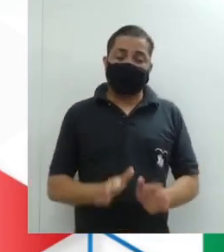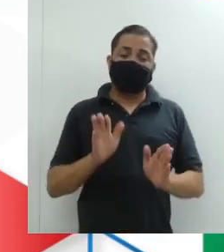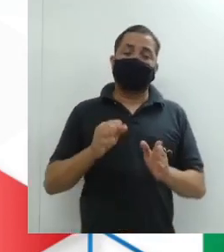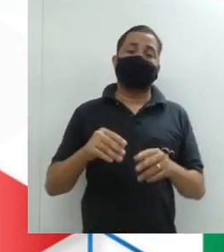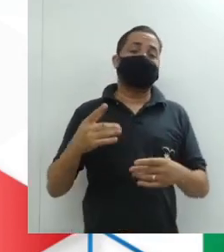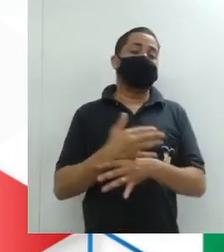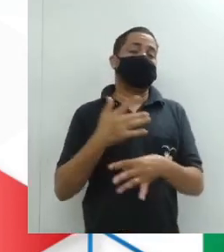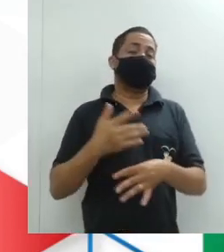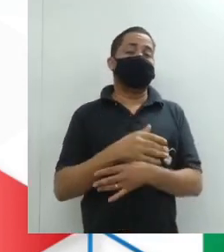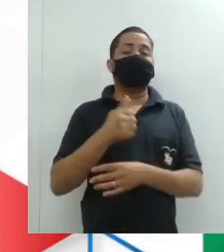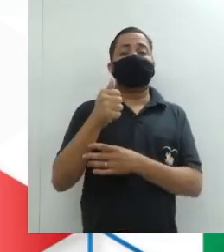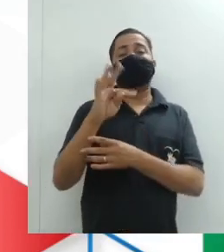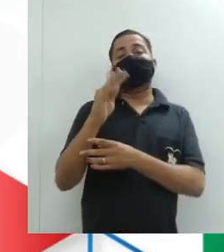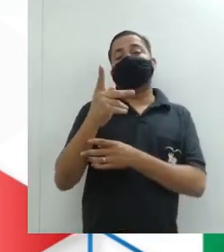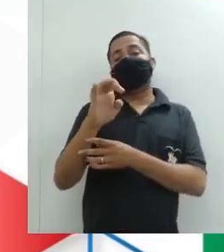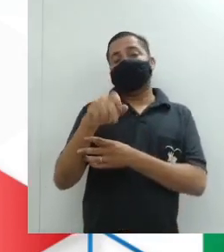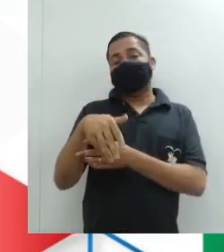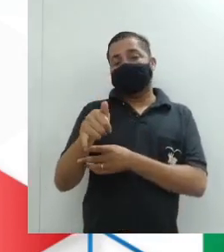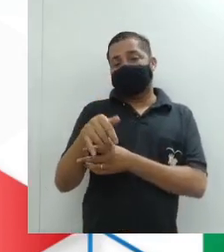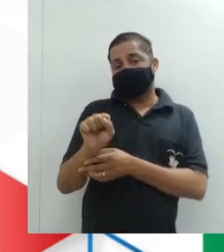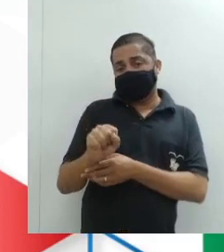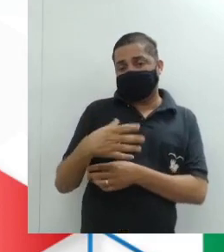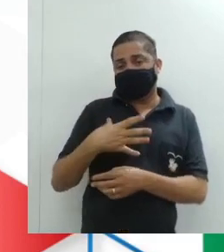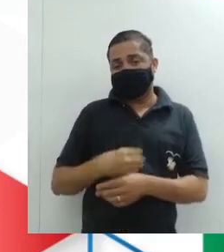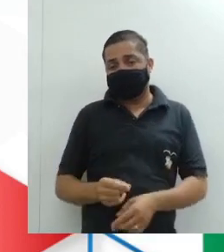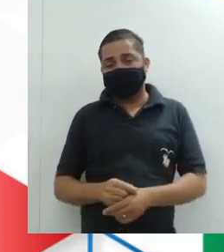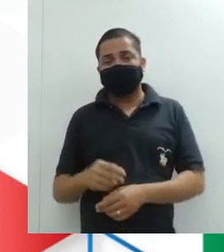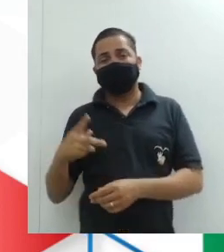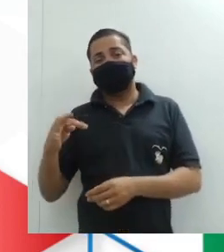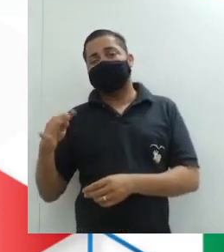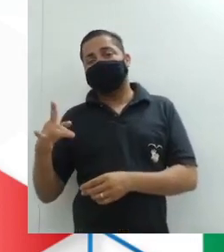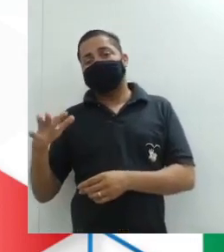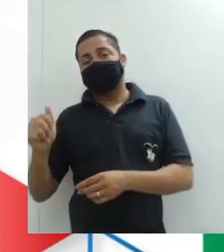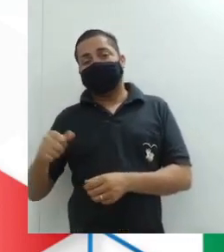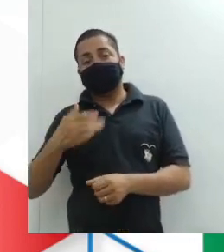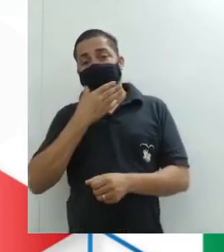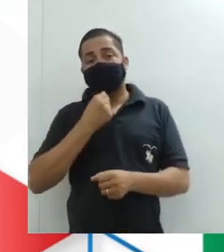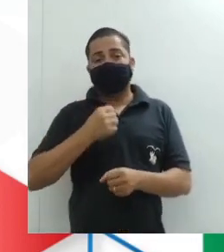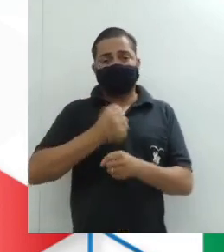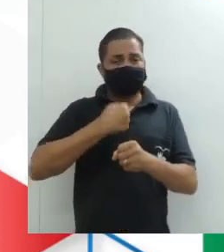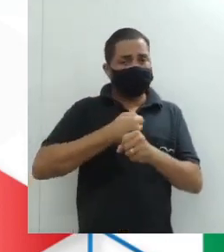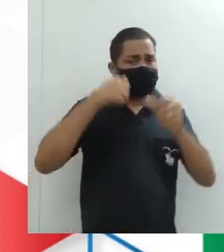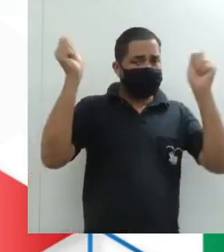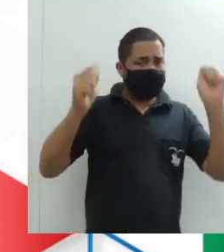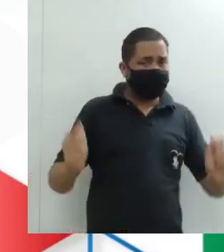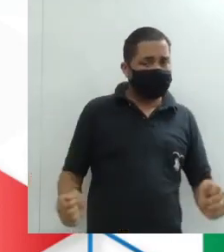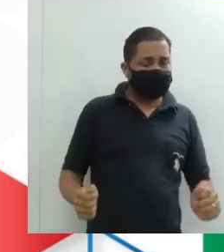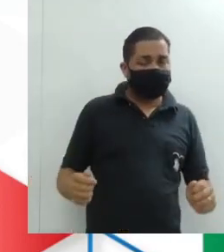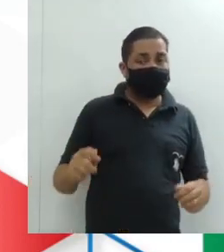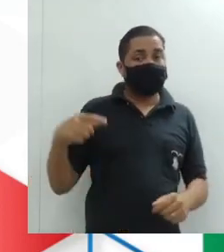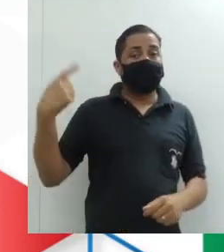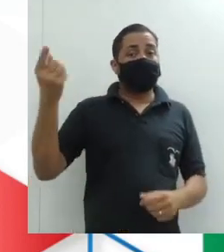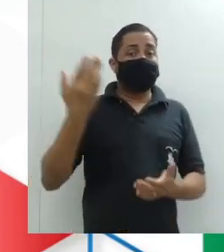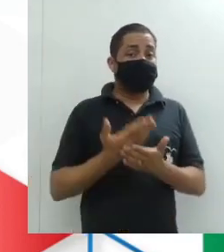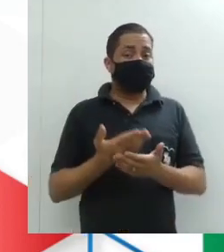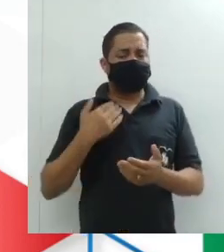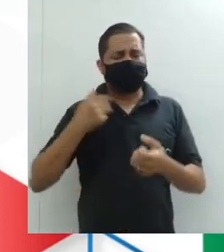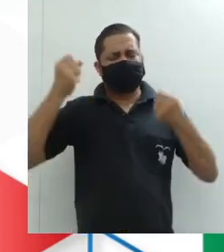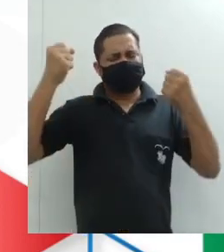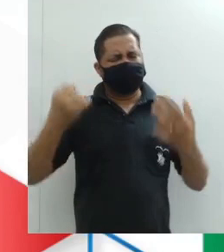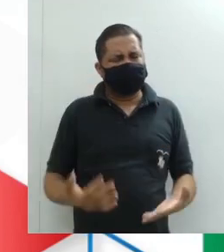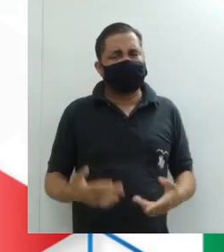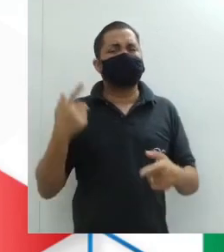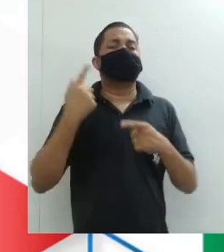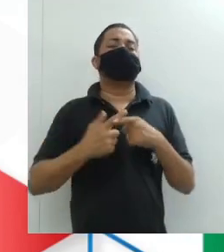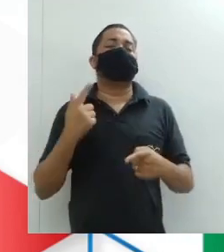já vimos, filho de uma parteira e um escultor. Mais adiante, em uma outra aula, vou explicar a vocês